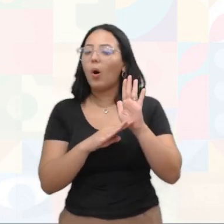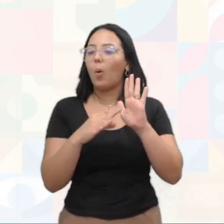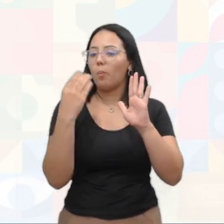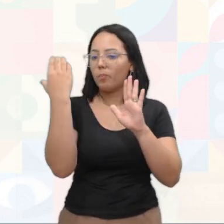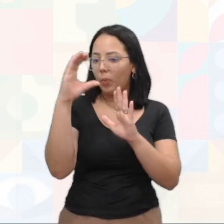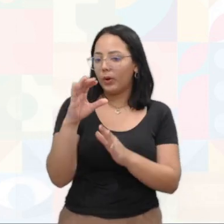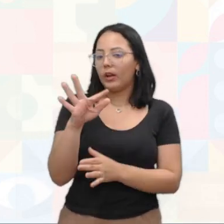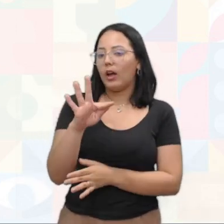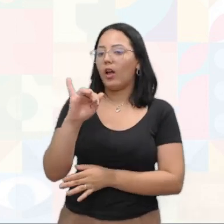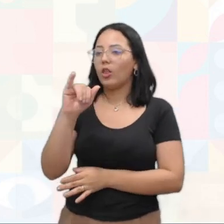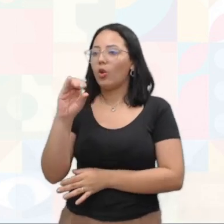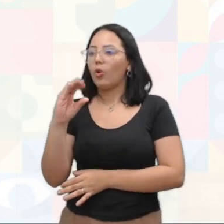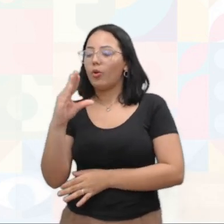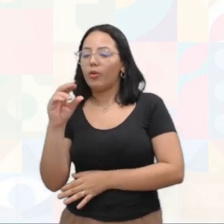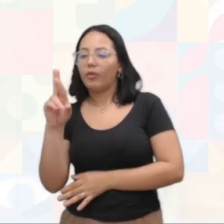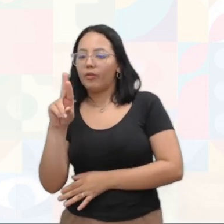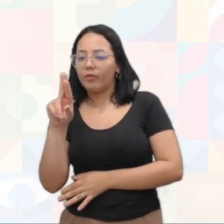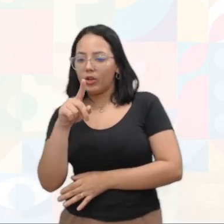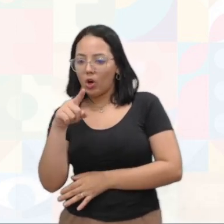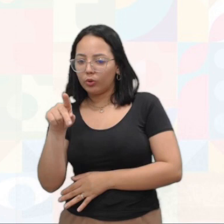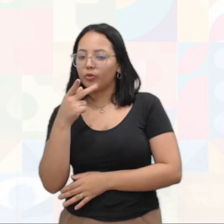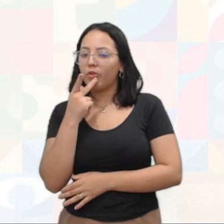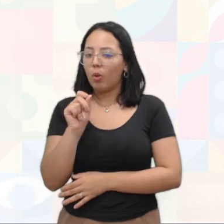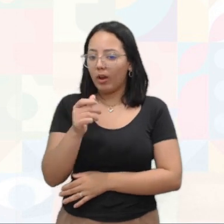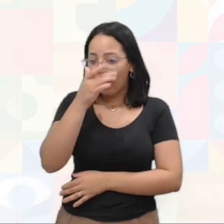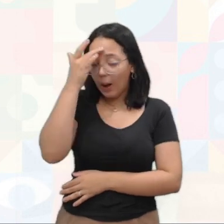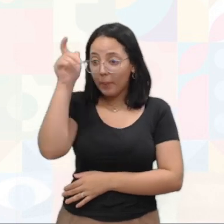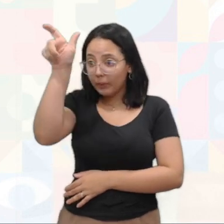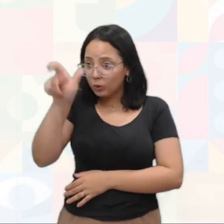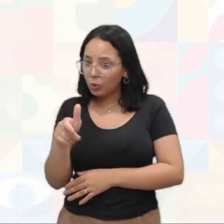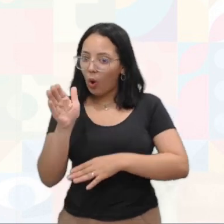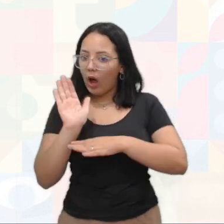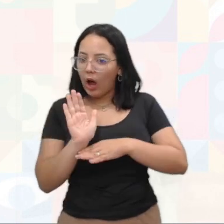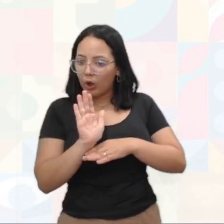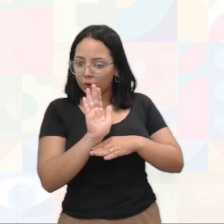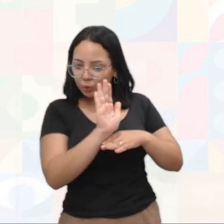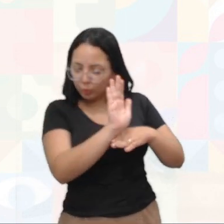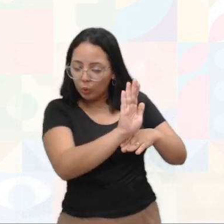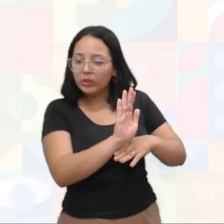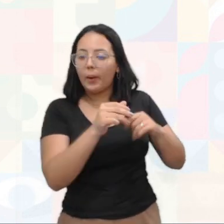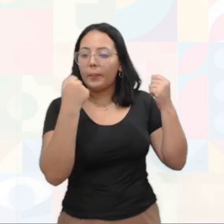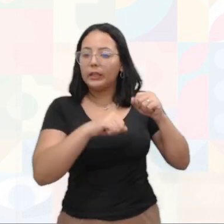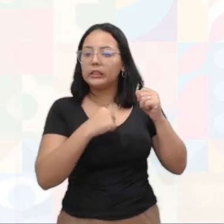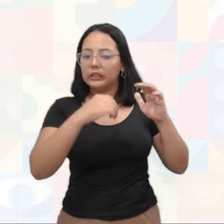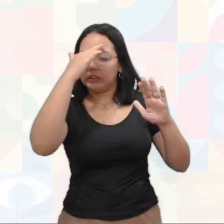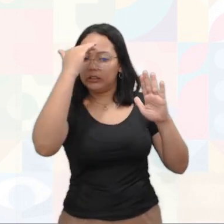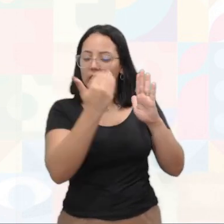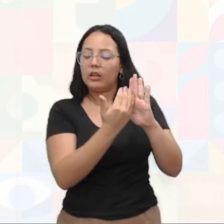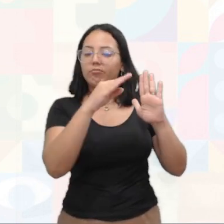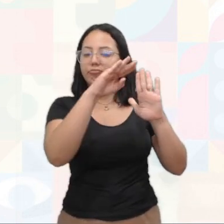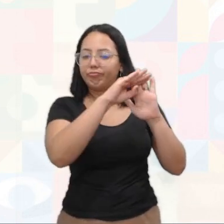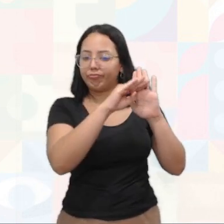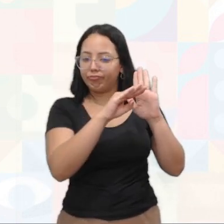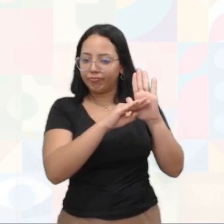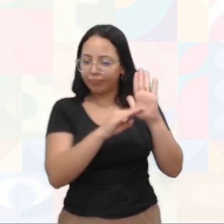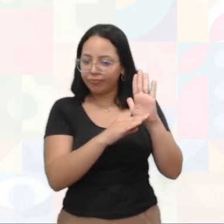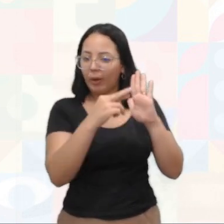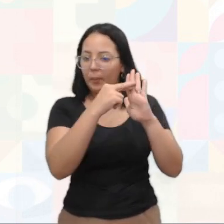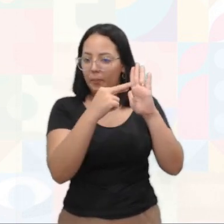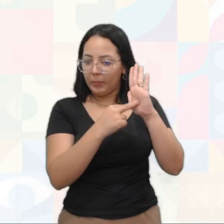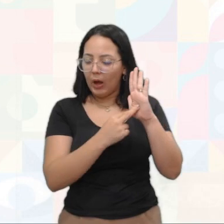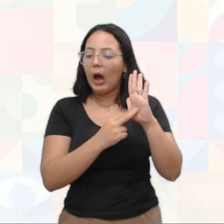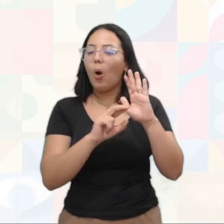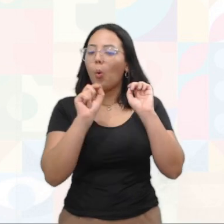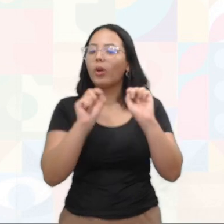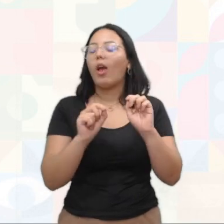pela Fiocruz, é descrito que a pessoa que está prestando os primeiros socorros deve seguir um plano de ação baseando-se no PAS,